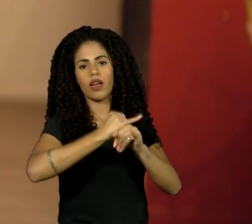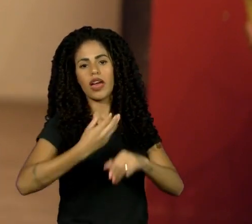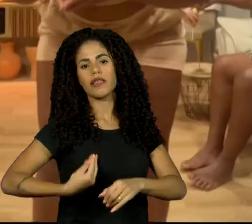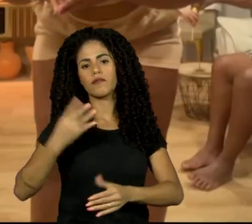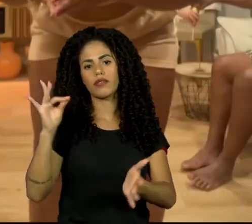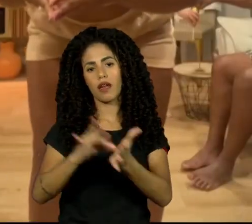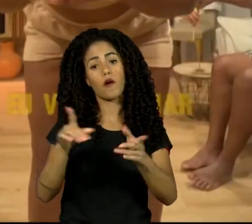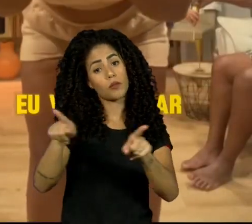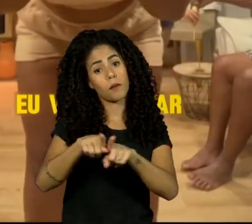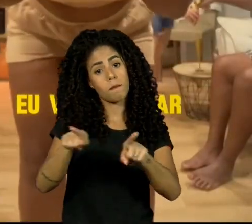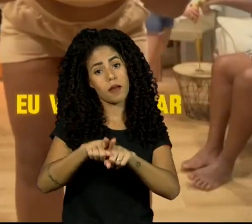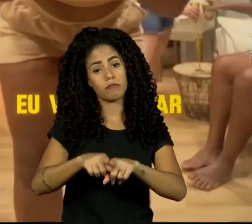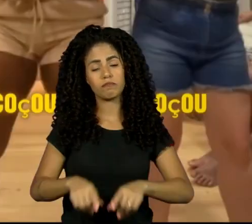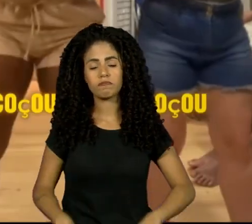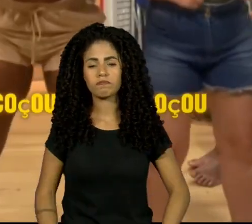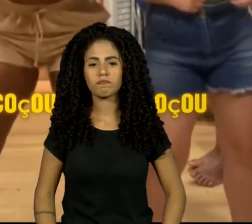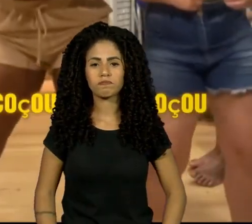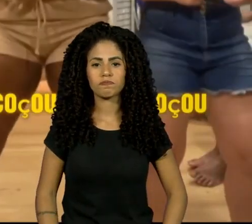real também.